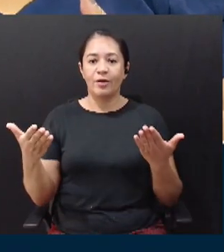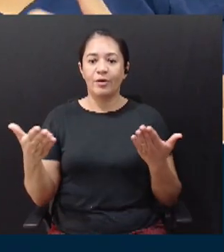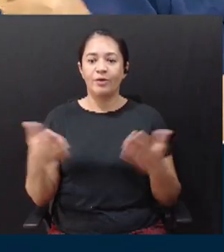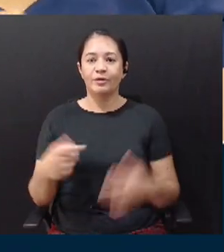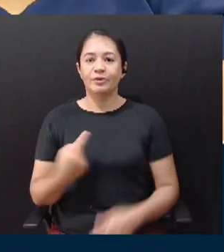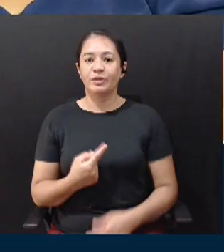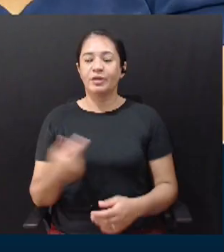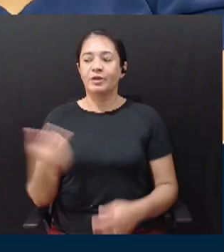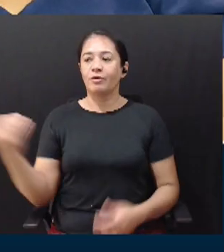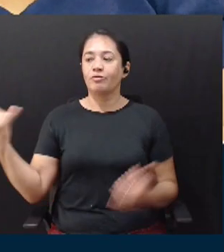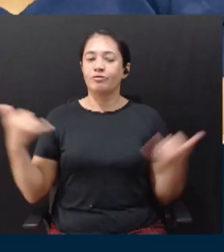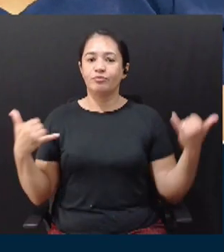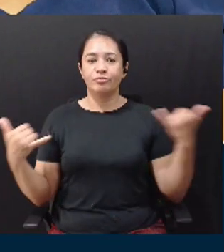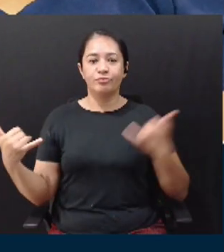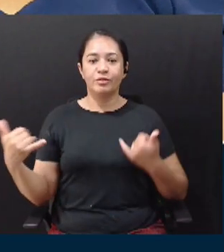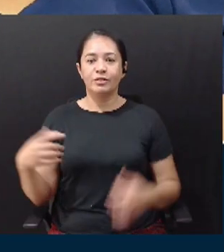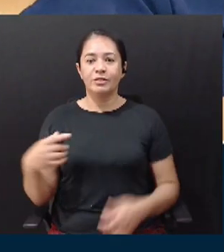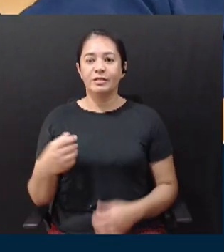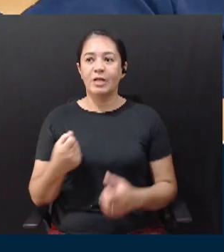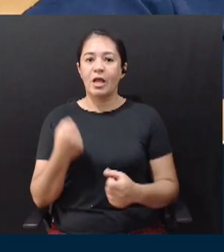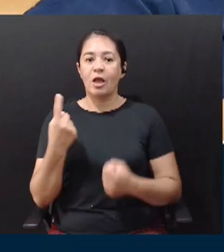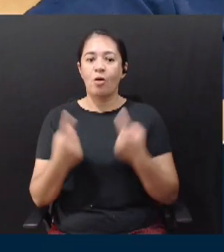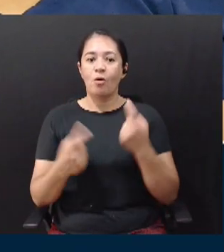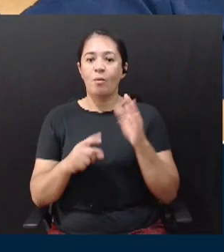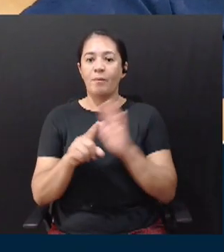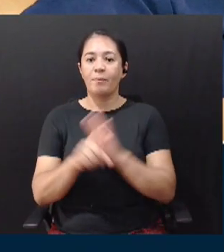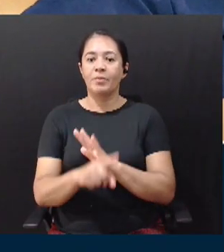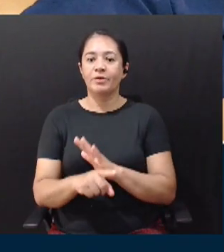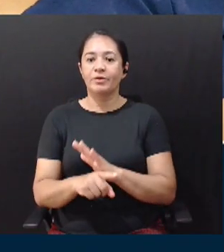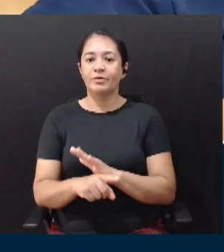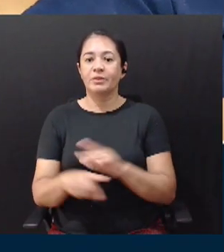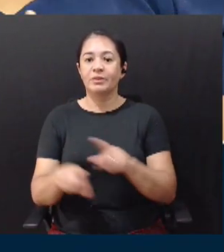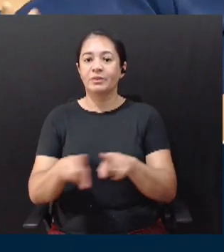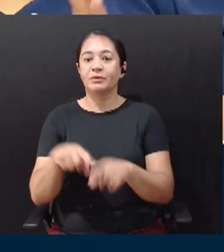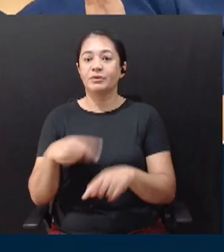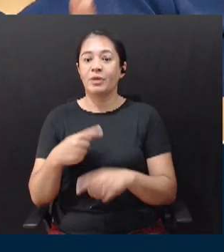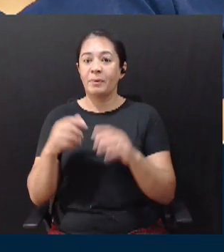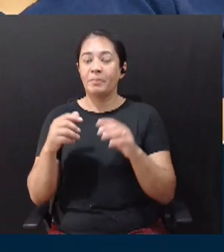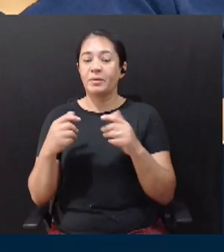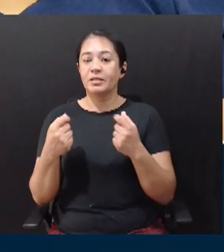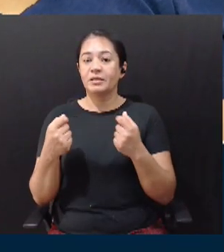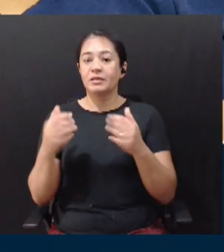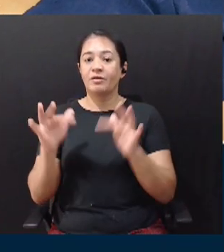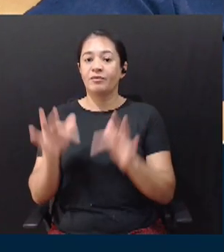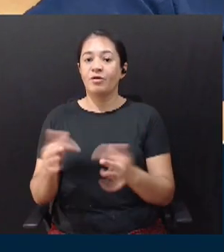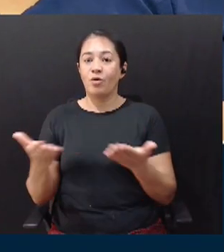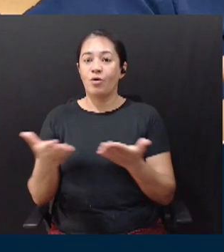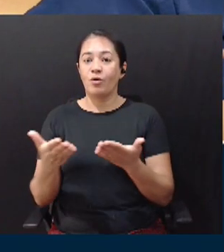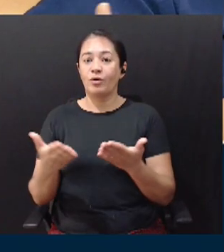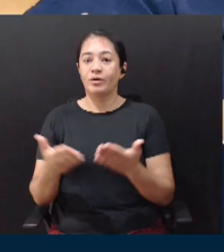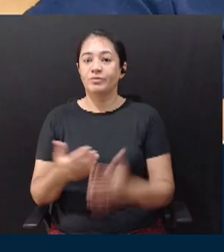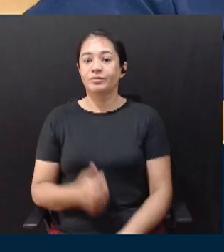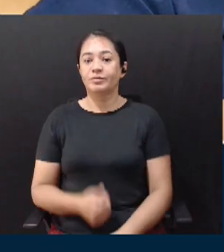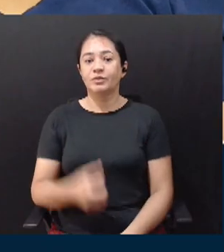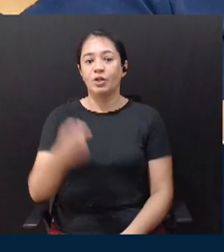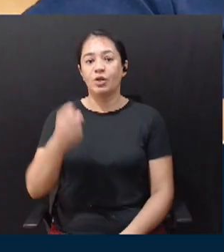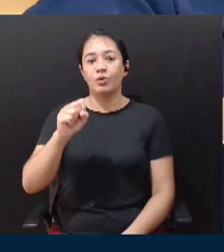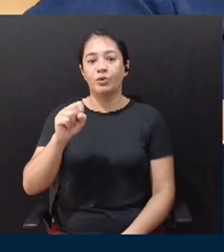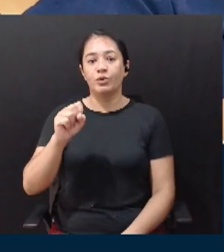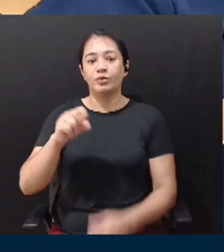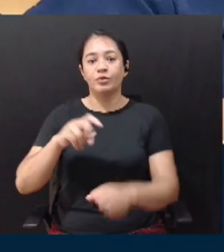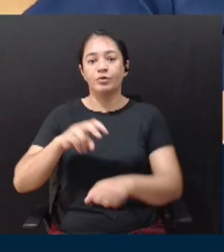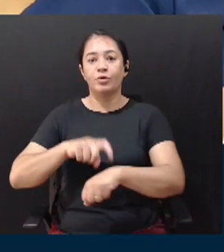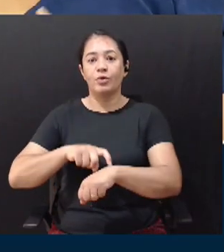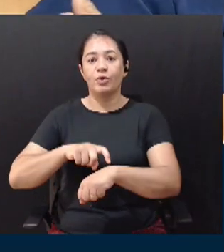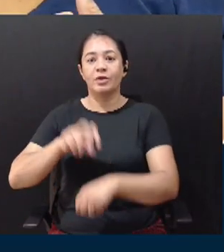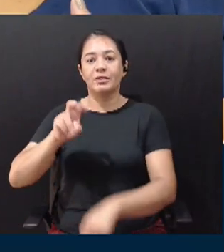aqui que nós temos algumas perguntas e acaba de me avisar também que nós precisamos entregar o programa hoje, faltando 10 minutos para as 9 da manhã, então a gente tem apenas 10